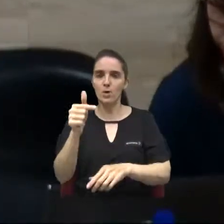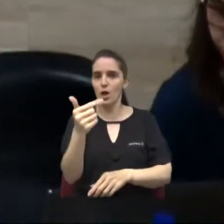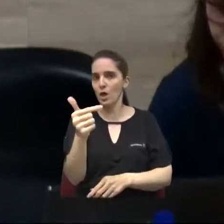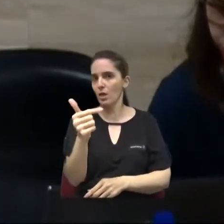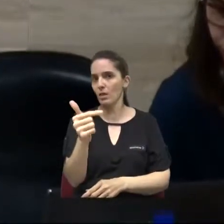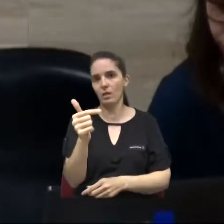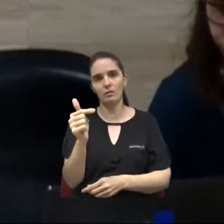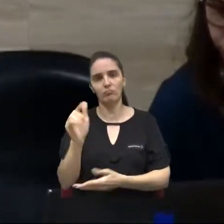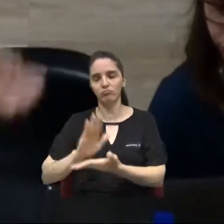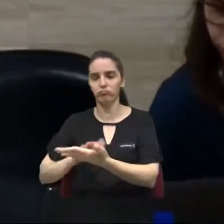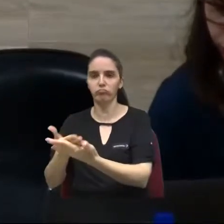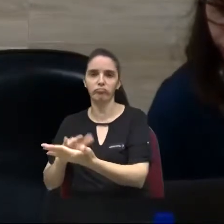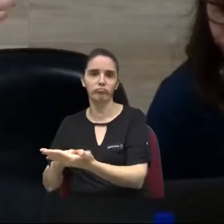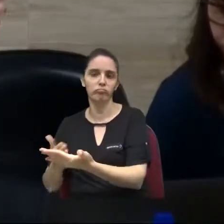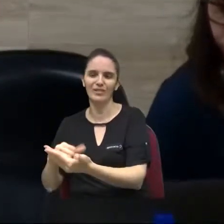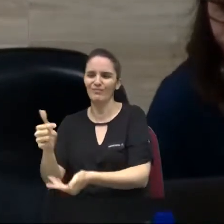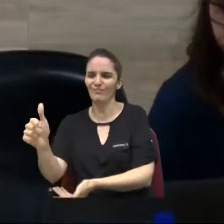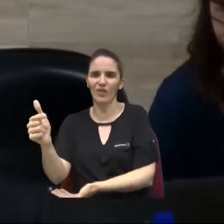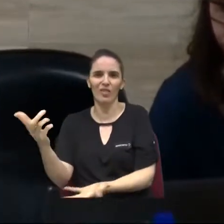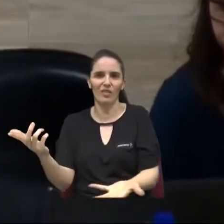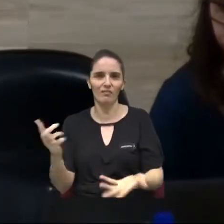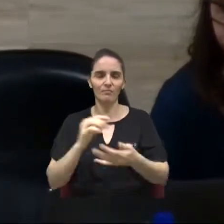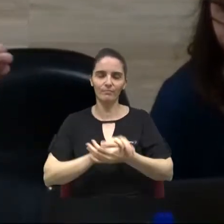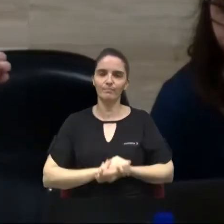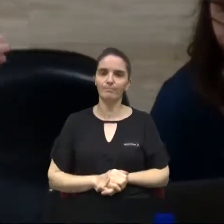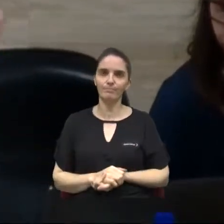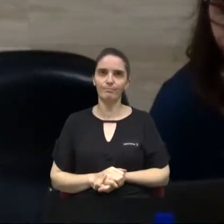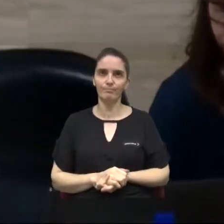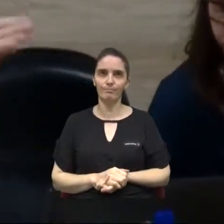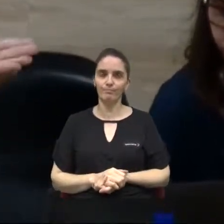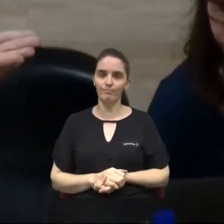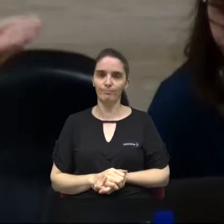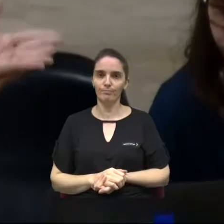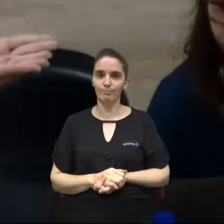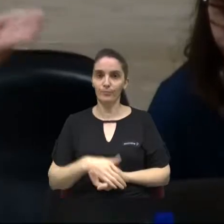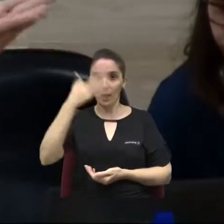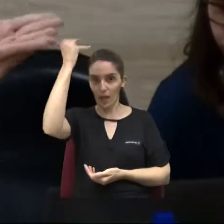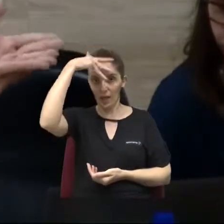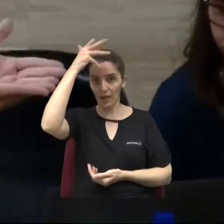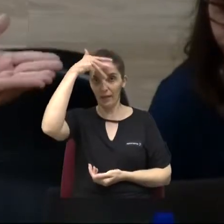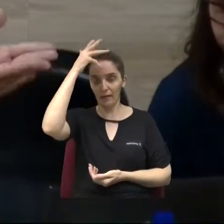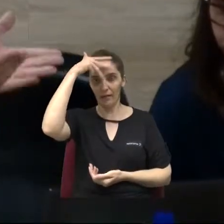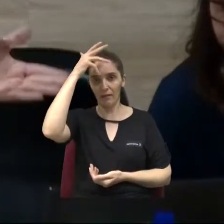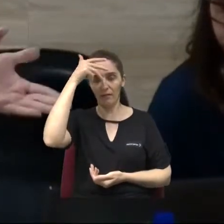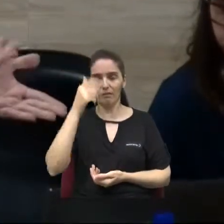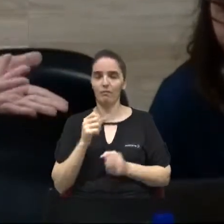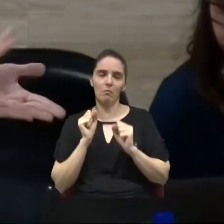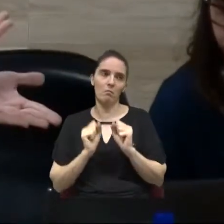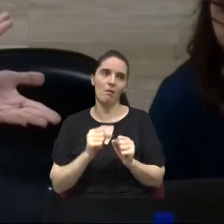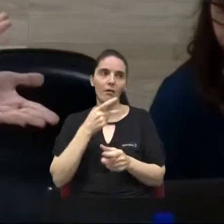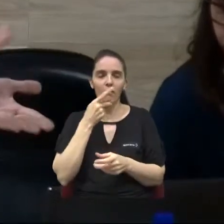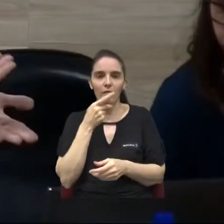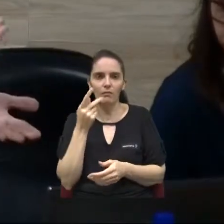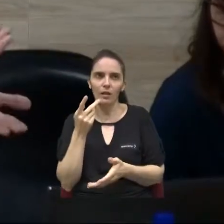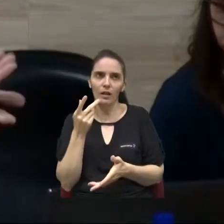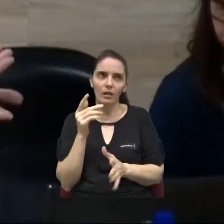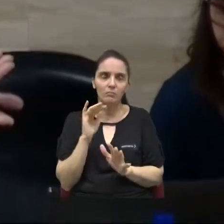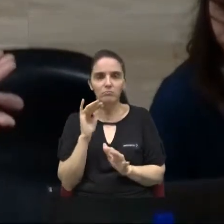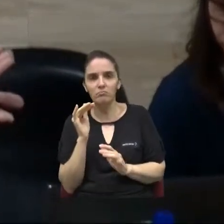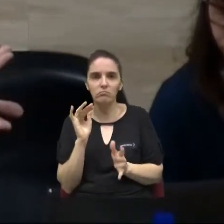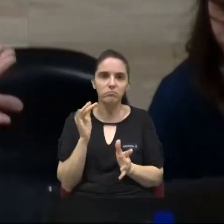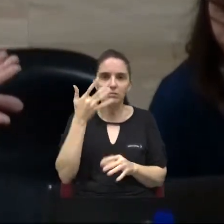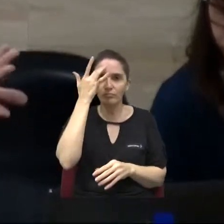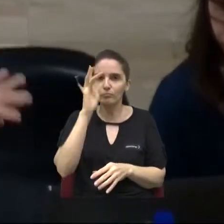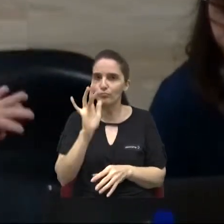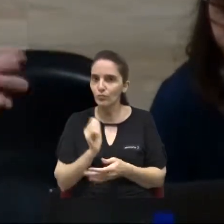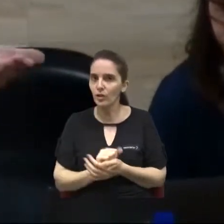faça a interpretação. Então, muitas vezes, posso até correr num erro, mas com a situação